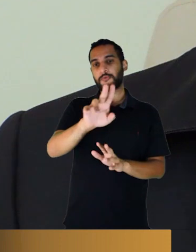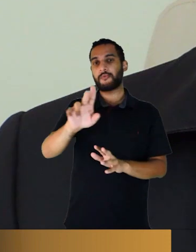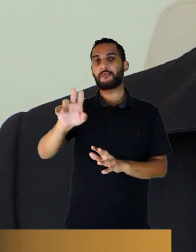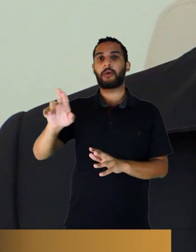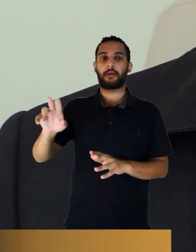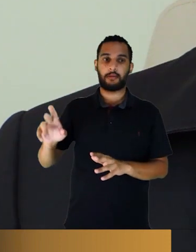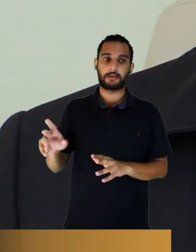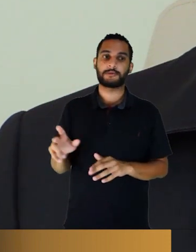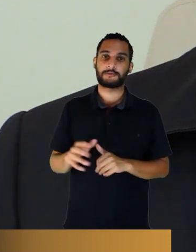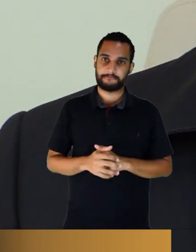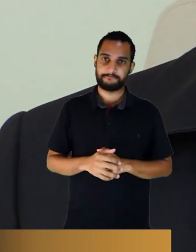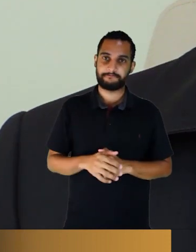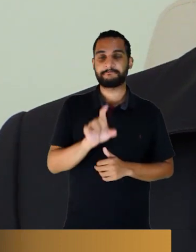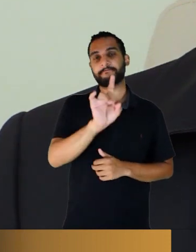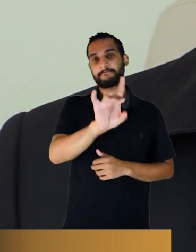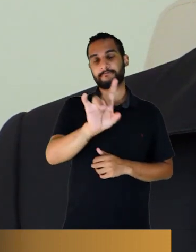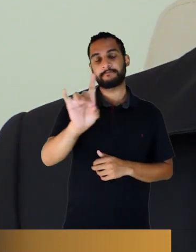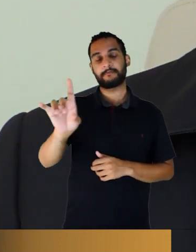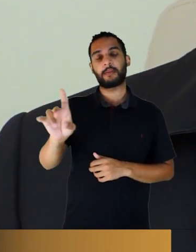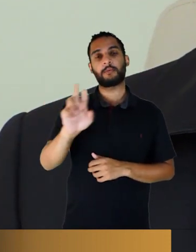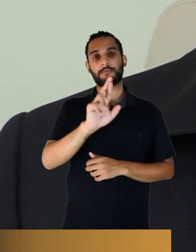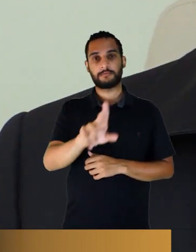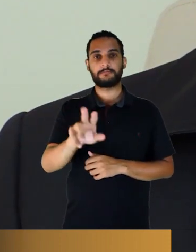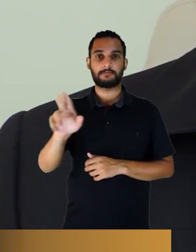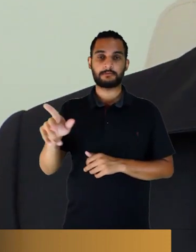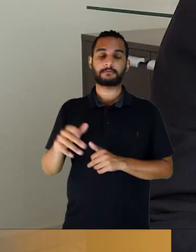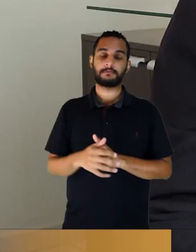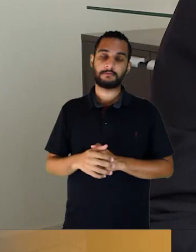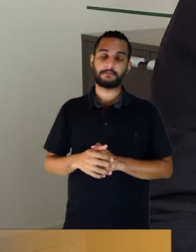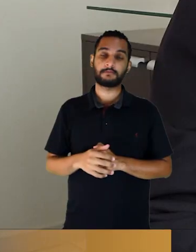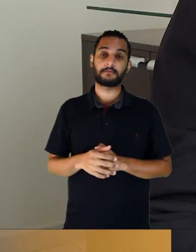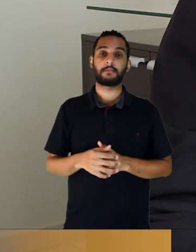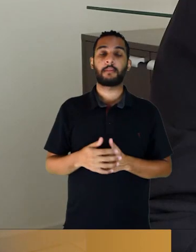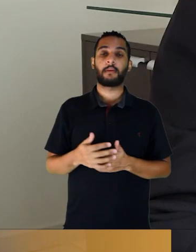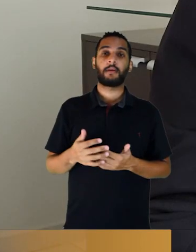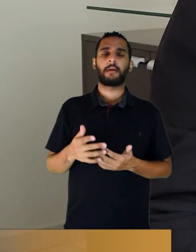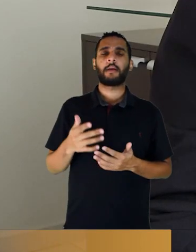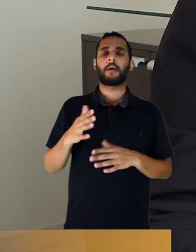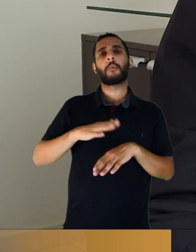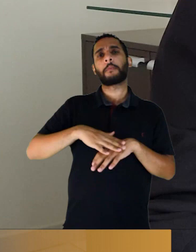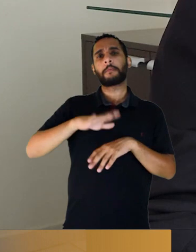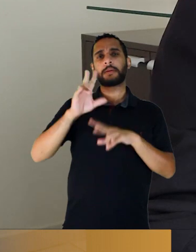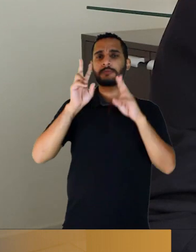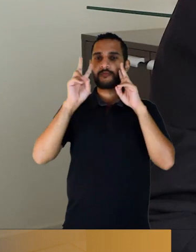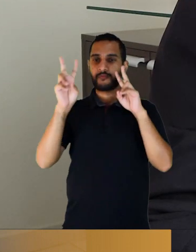Somos muitos membros, um só espírito. É a